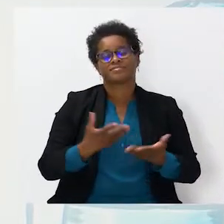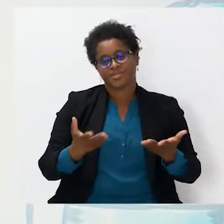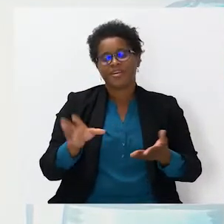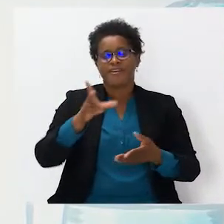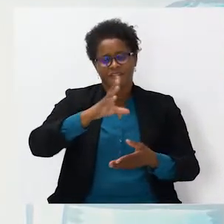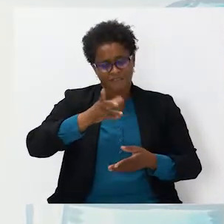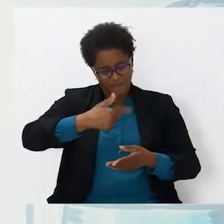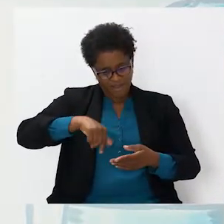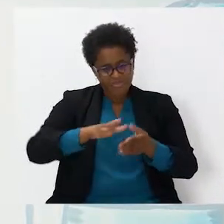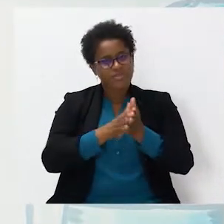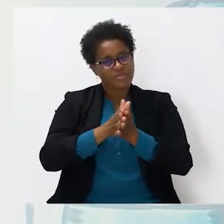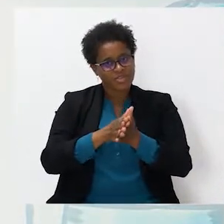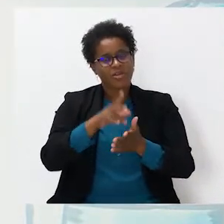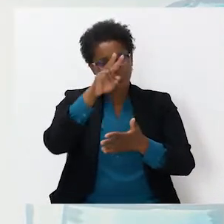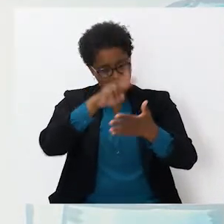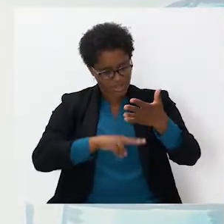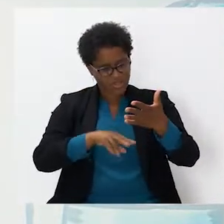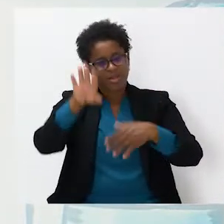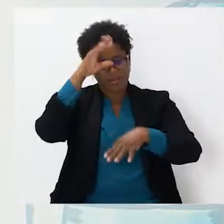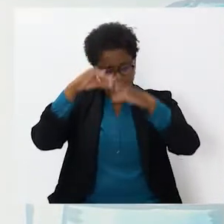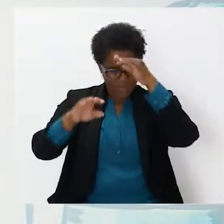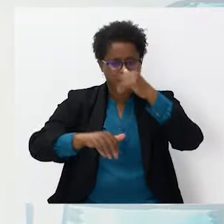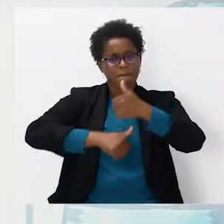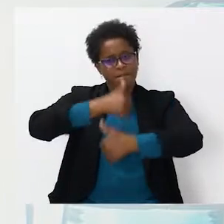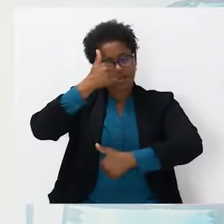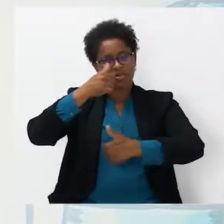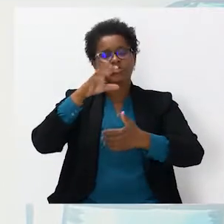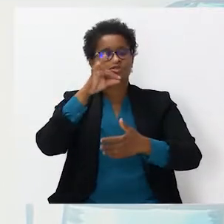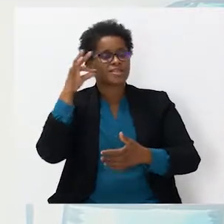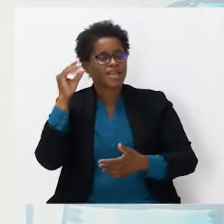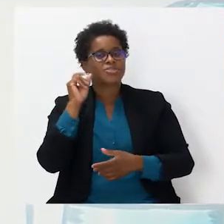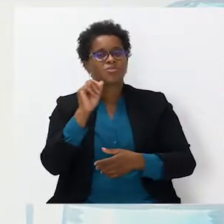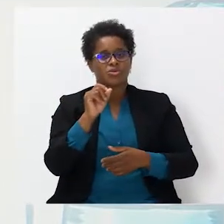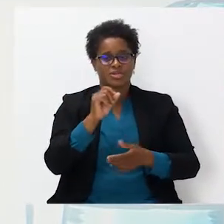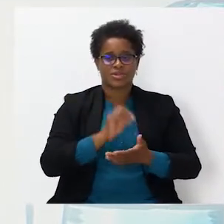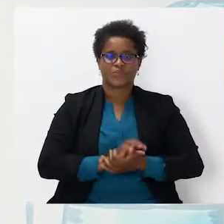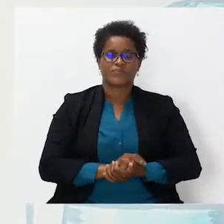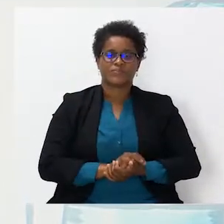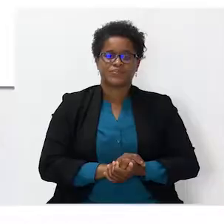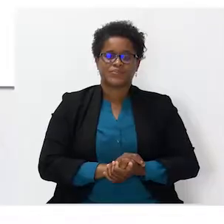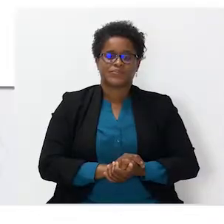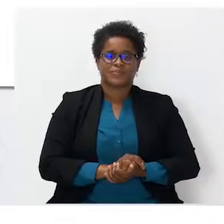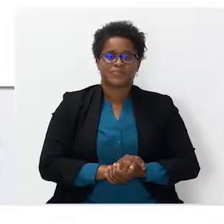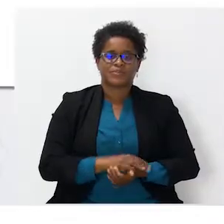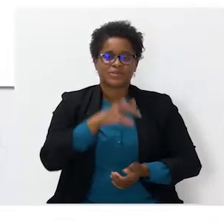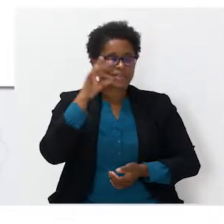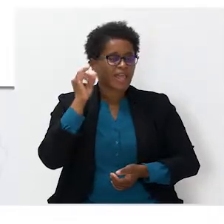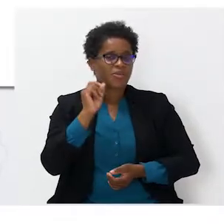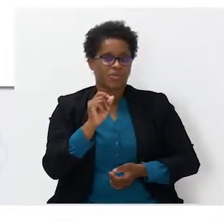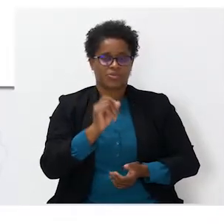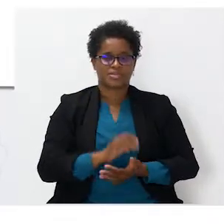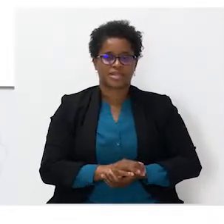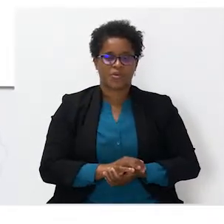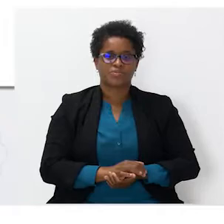vamos aproveitar o texto para aprender melhor sobre os sinais de pontuação. Os sinais de